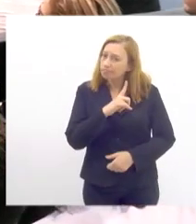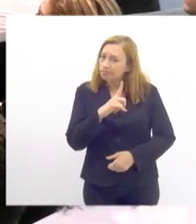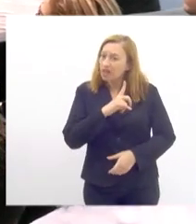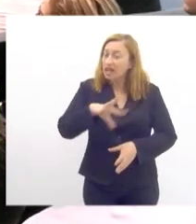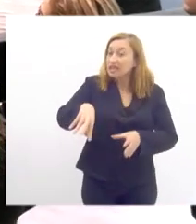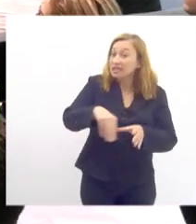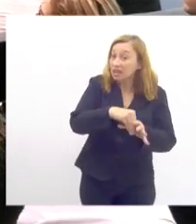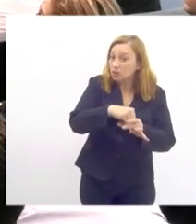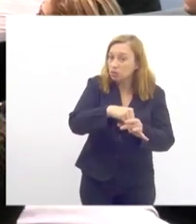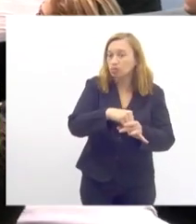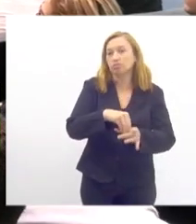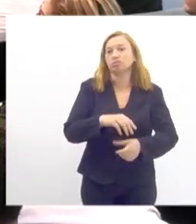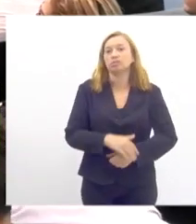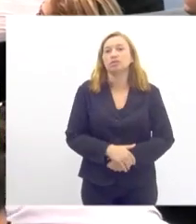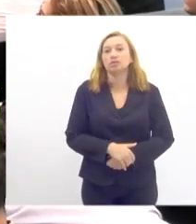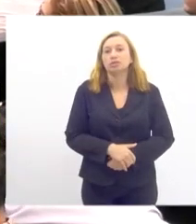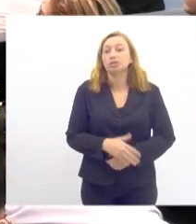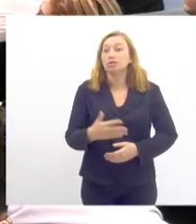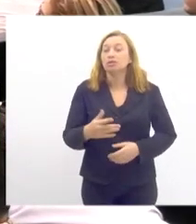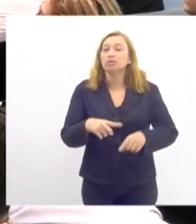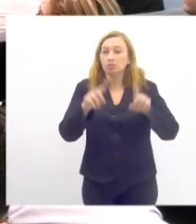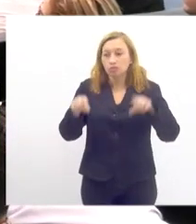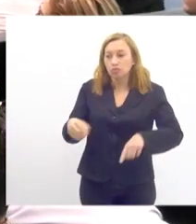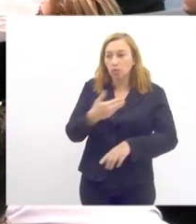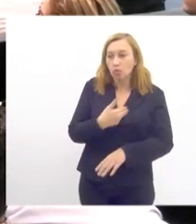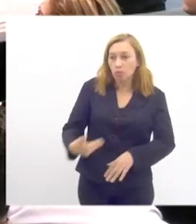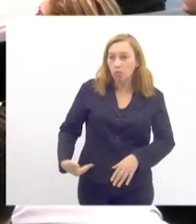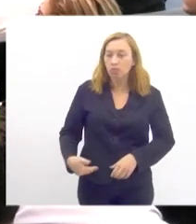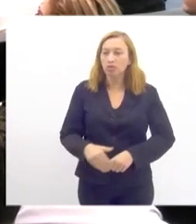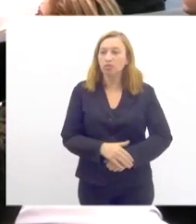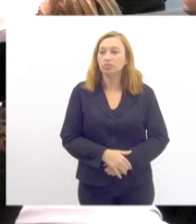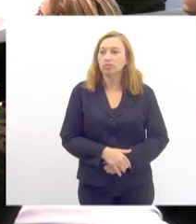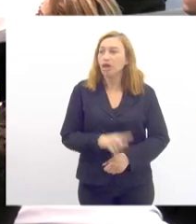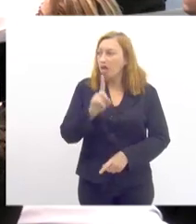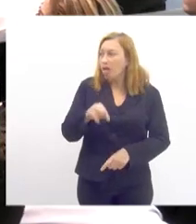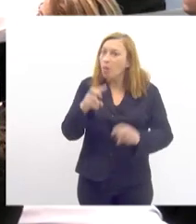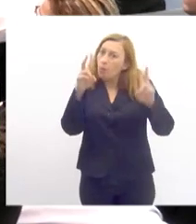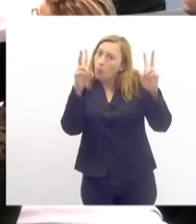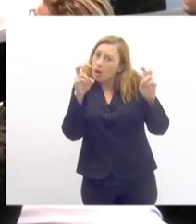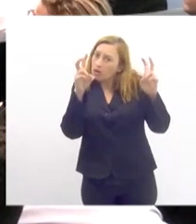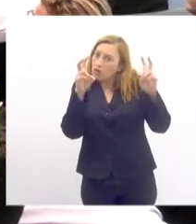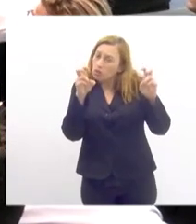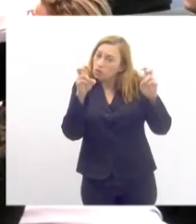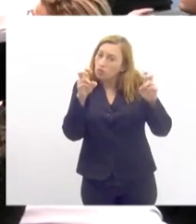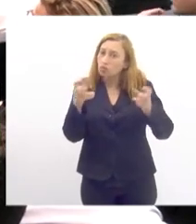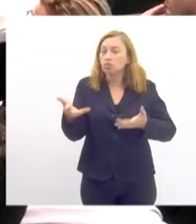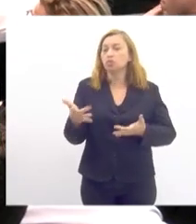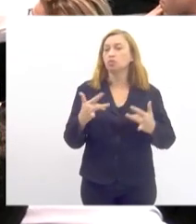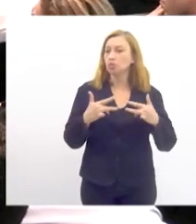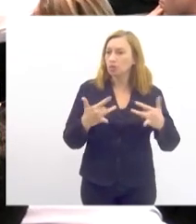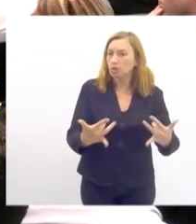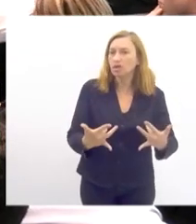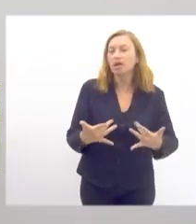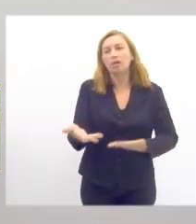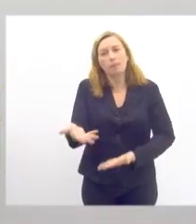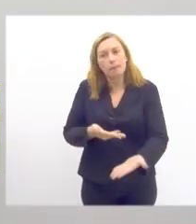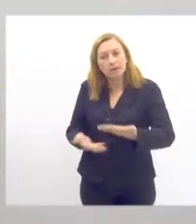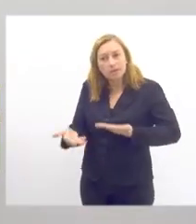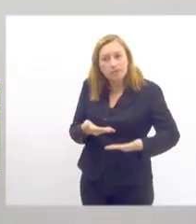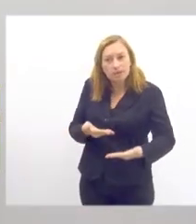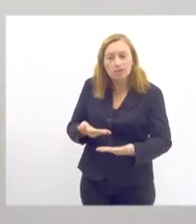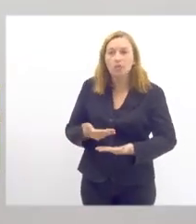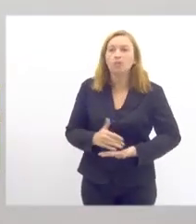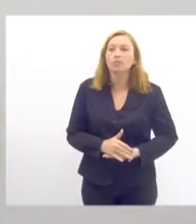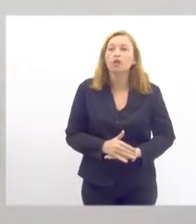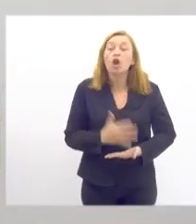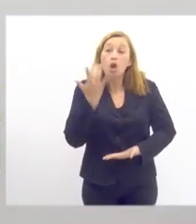dentro dos servidores públicos. É uma questão de solidariedade e participação direta.